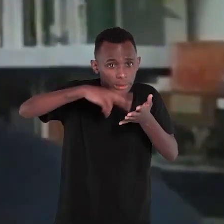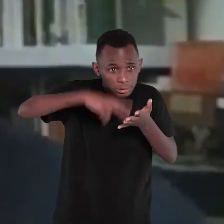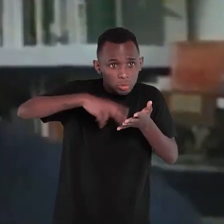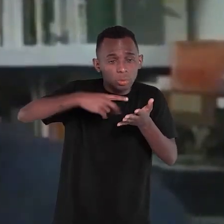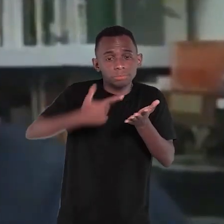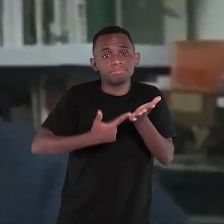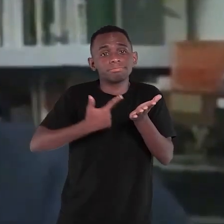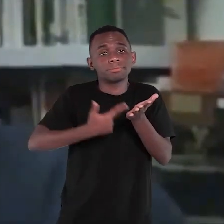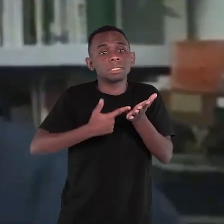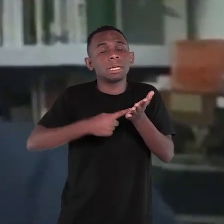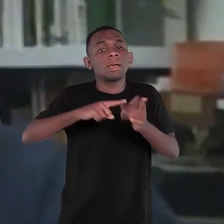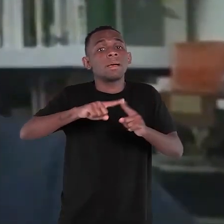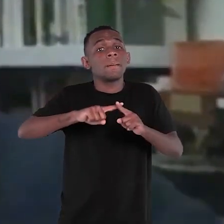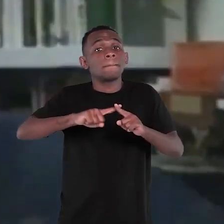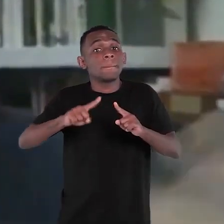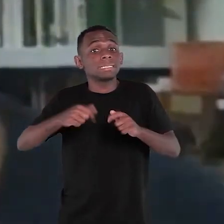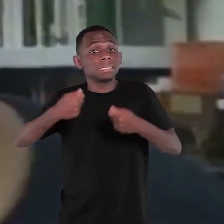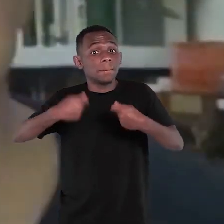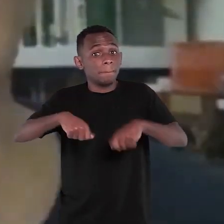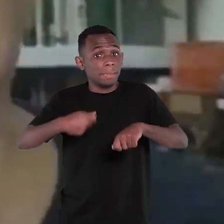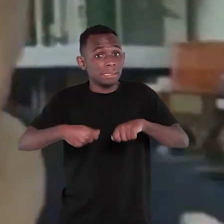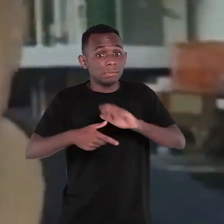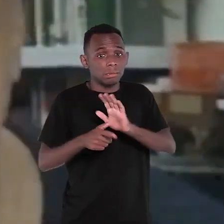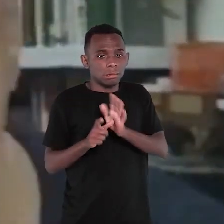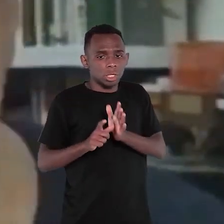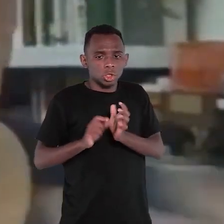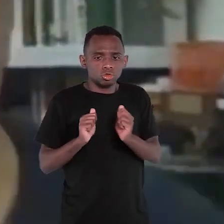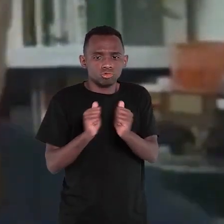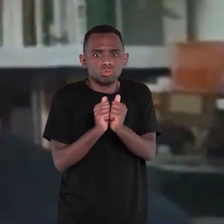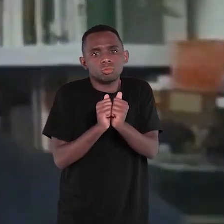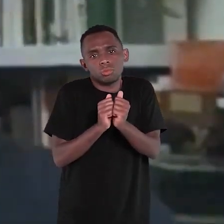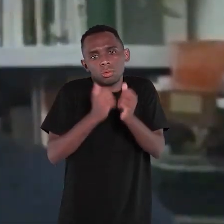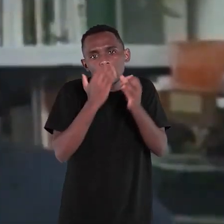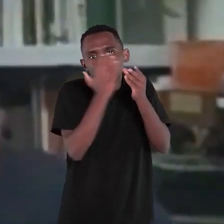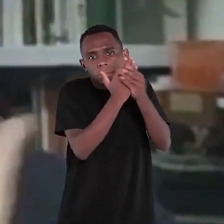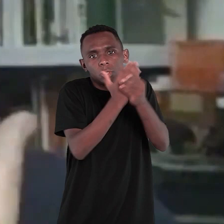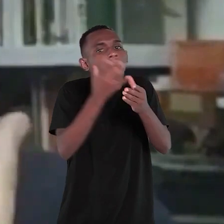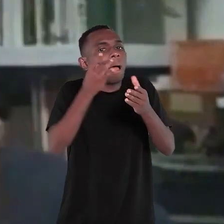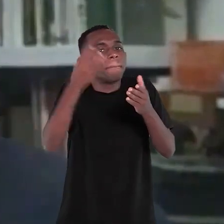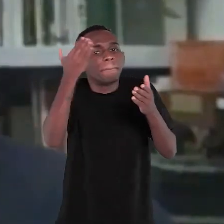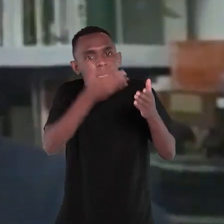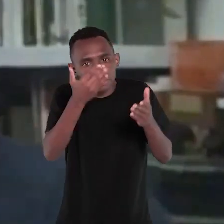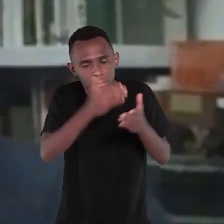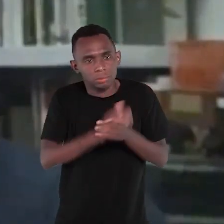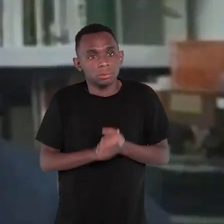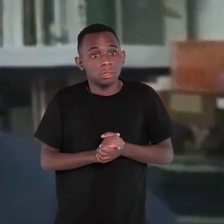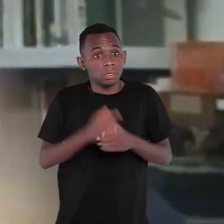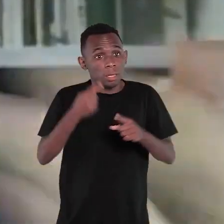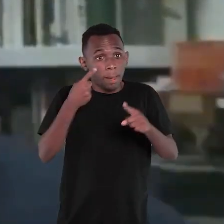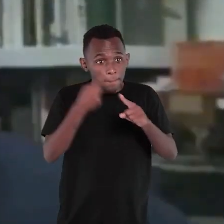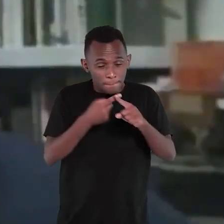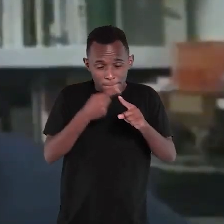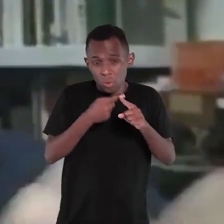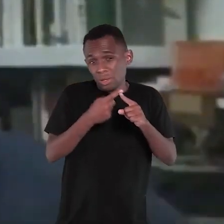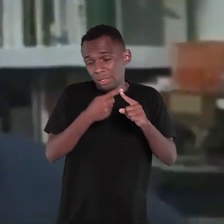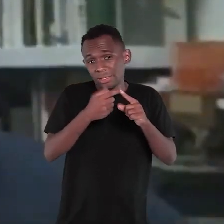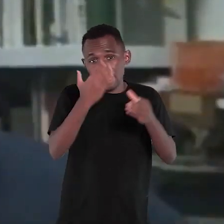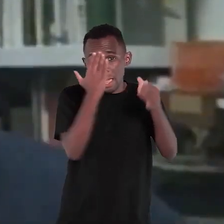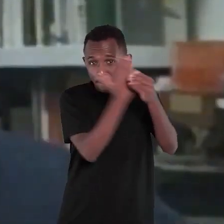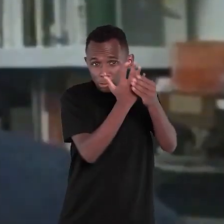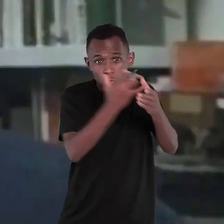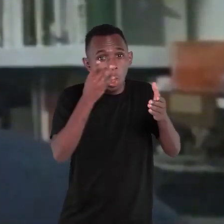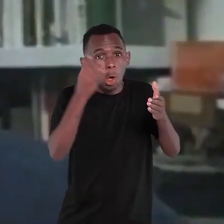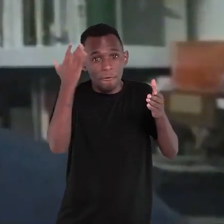né? Mas nós precisamos fazer isso junto com as bibliotecas físicas. Por quê? Porque muito do que a